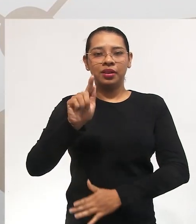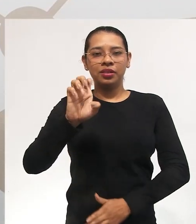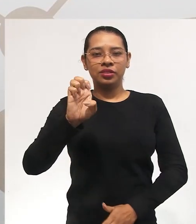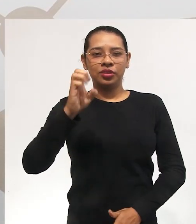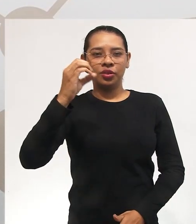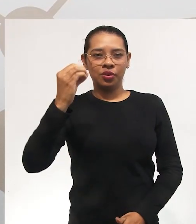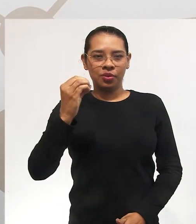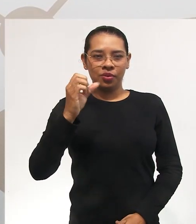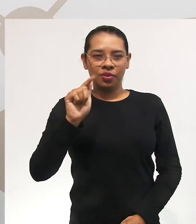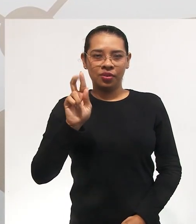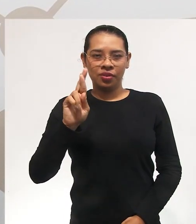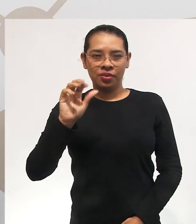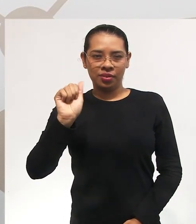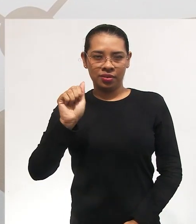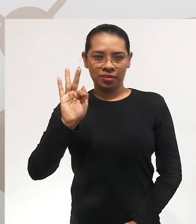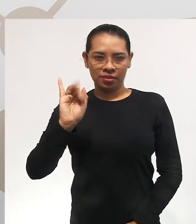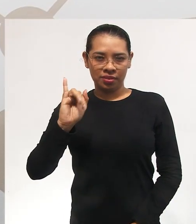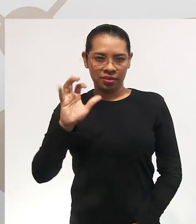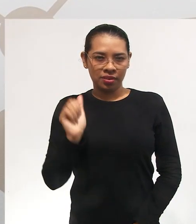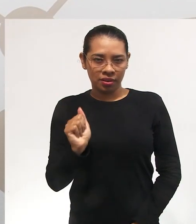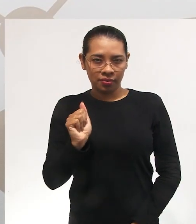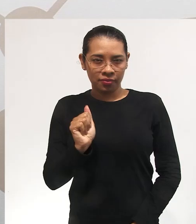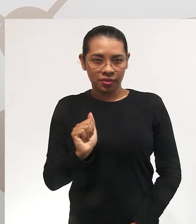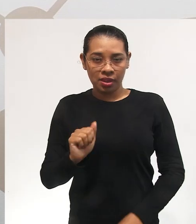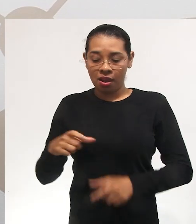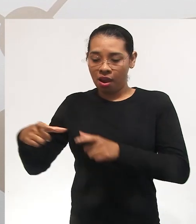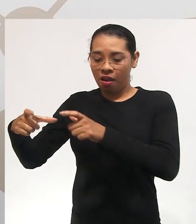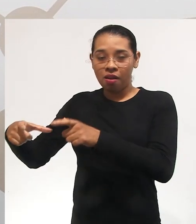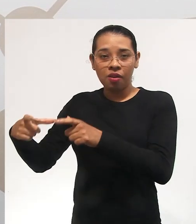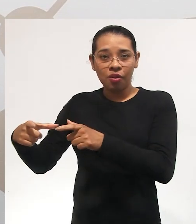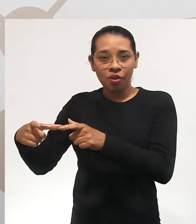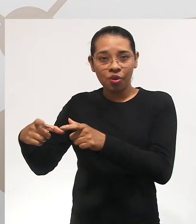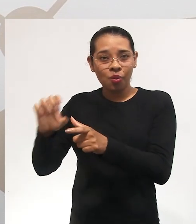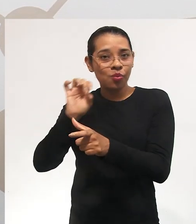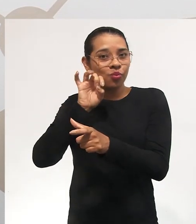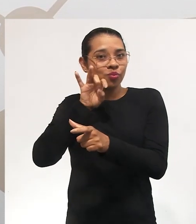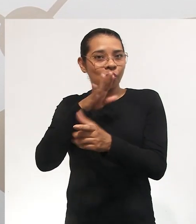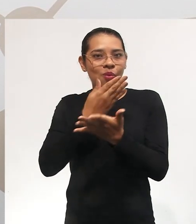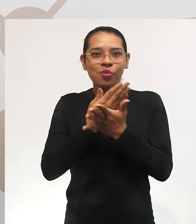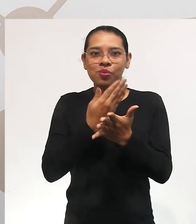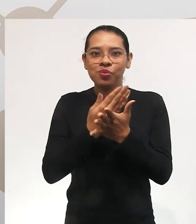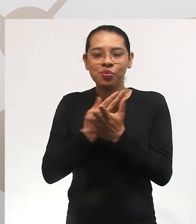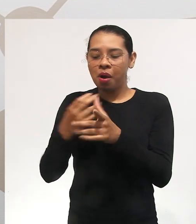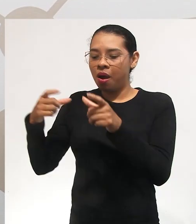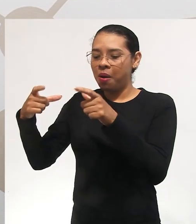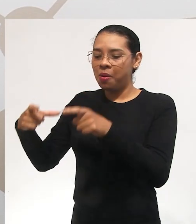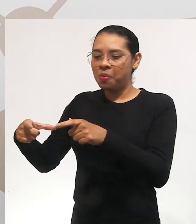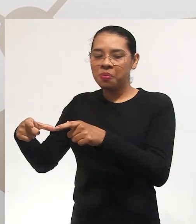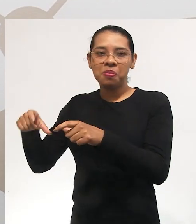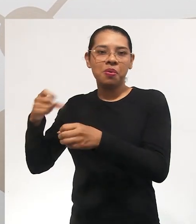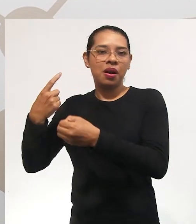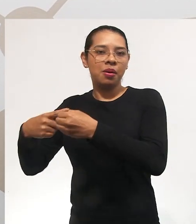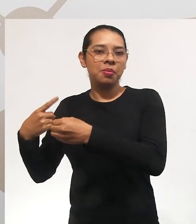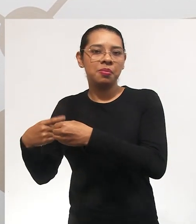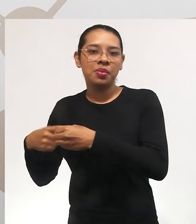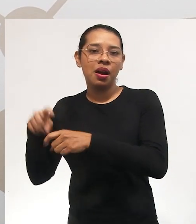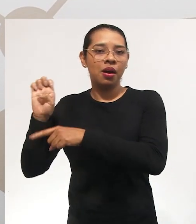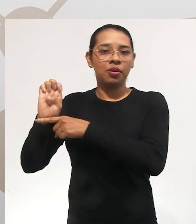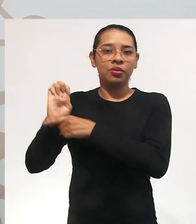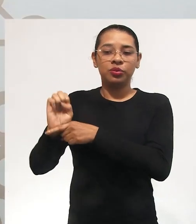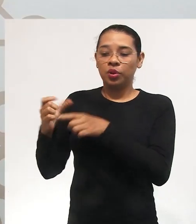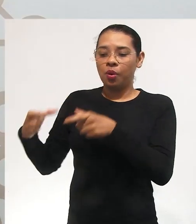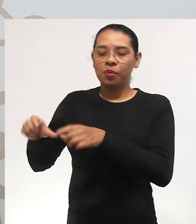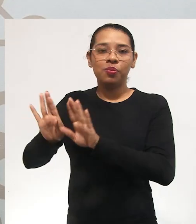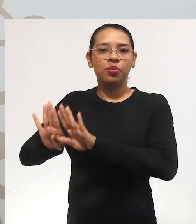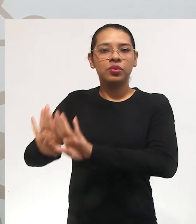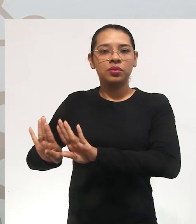geografia deles, do estado deles, a história deles. Quando nós recebíamos alunos num período migratório aqui de Rondônia,